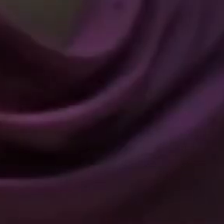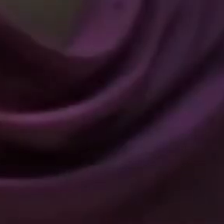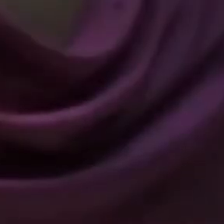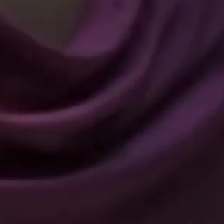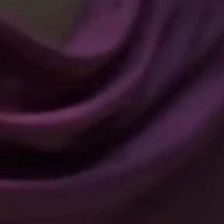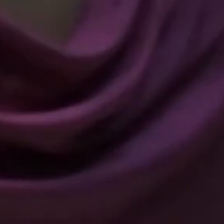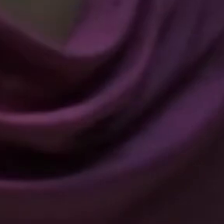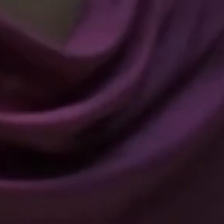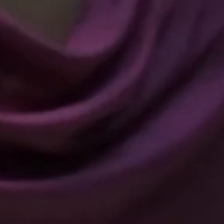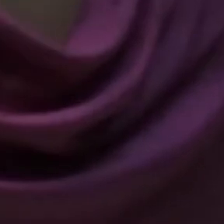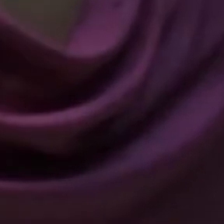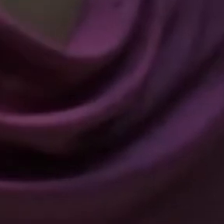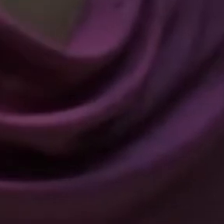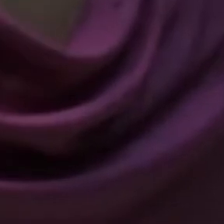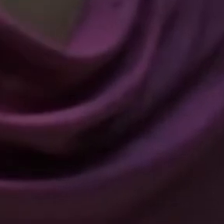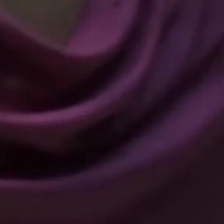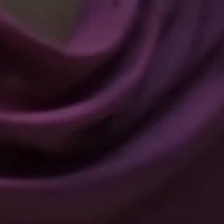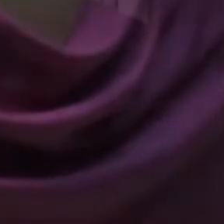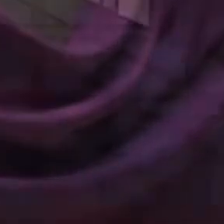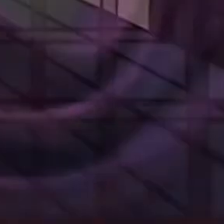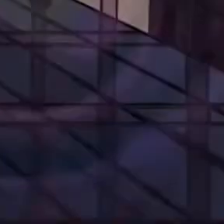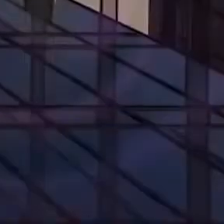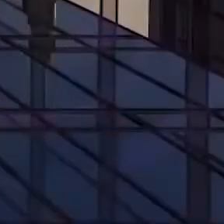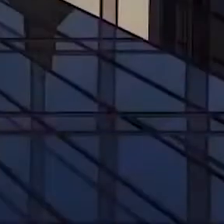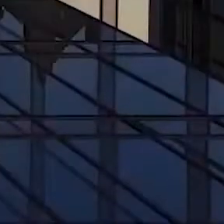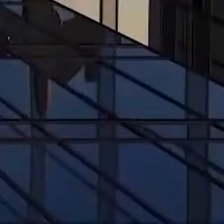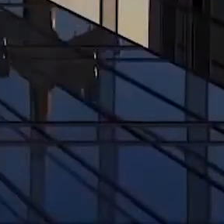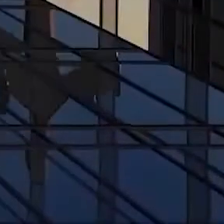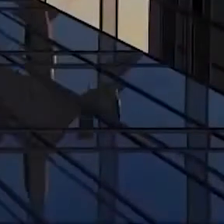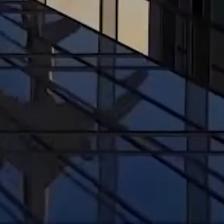e aí e